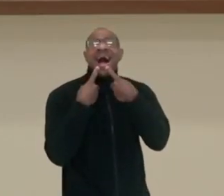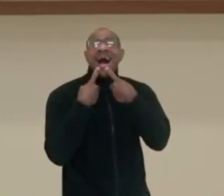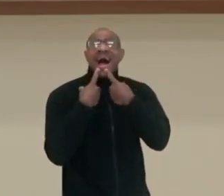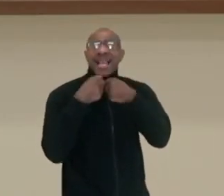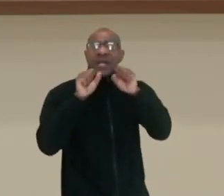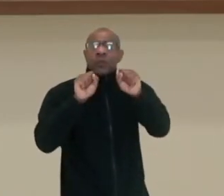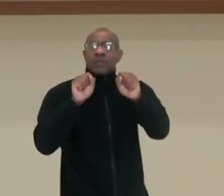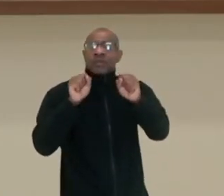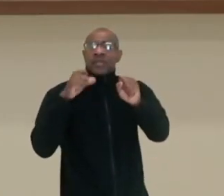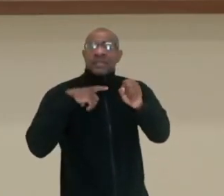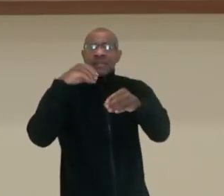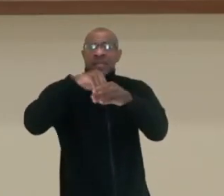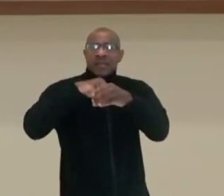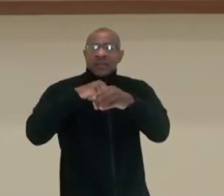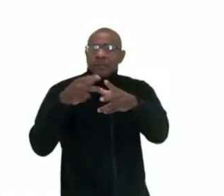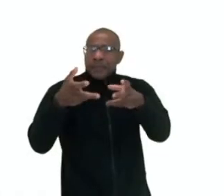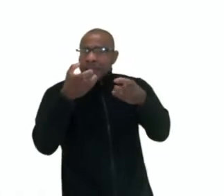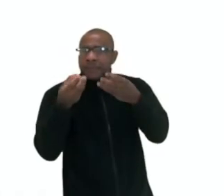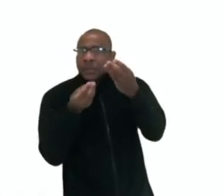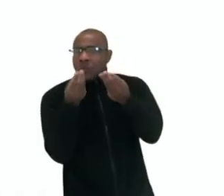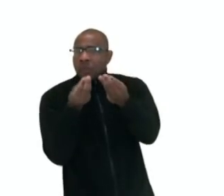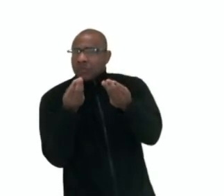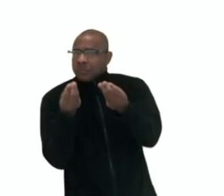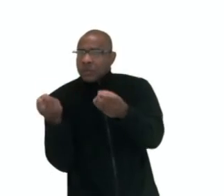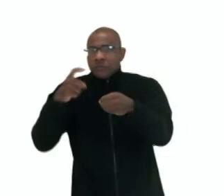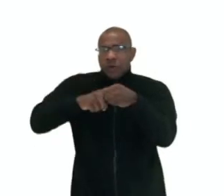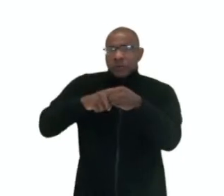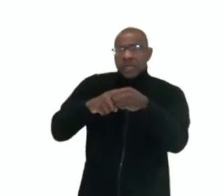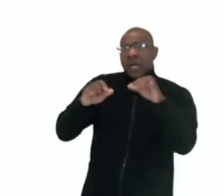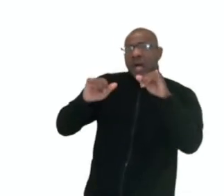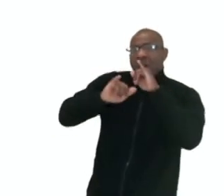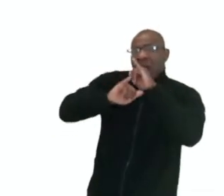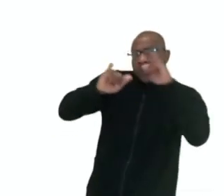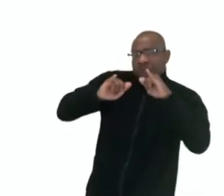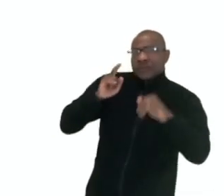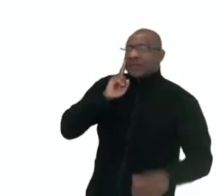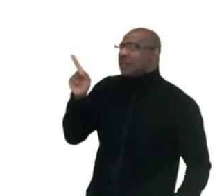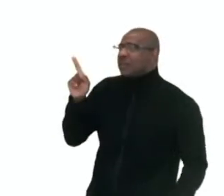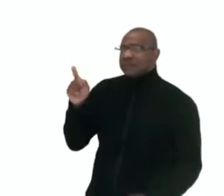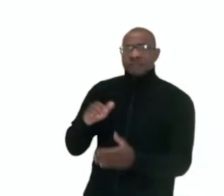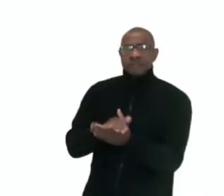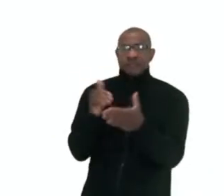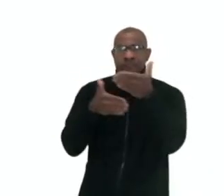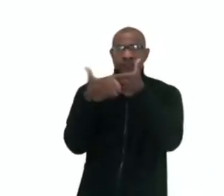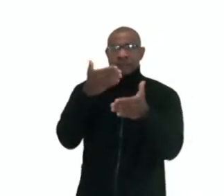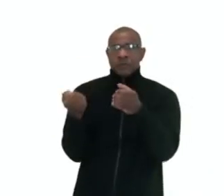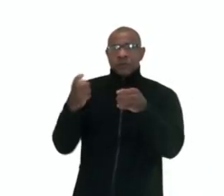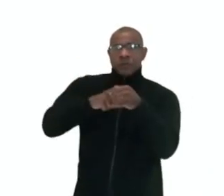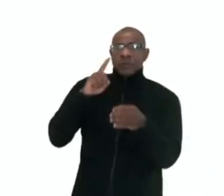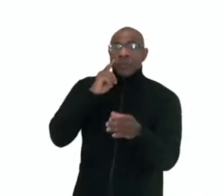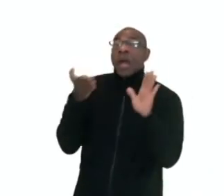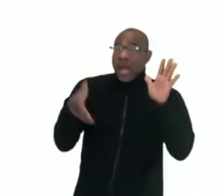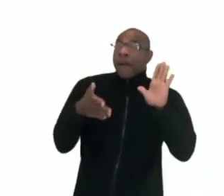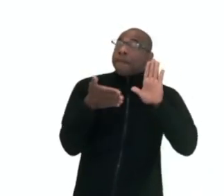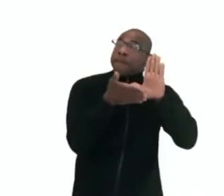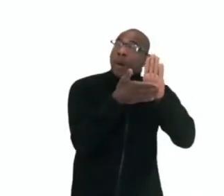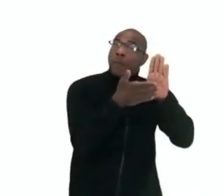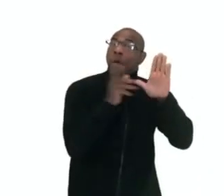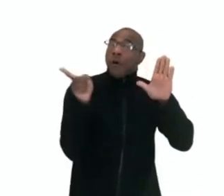a gente retoma aqui a notícia observando o quê? Alguns detalhes. Então, veja, uma proposta para